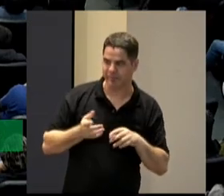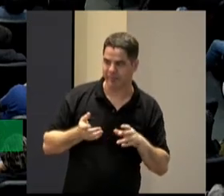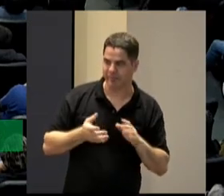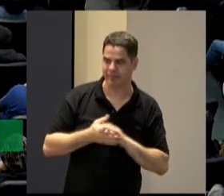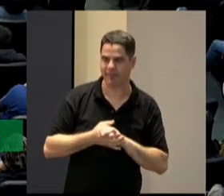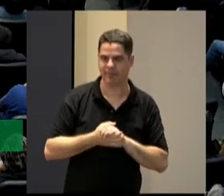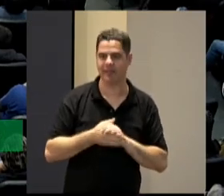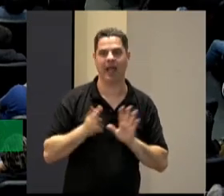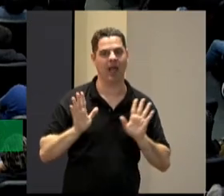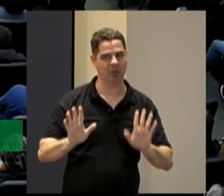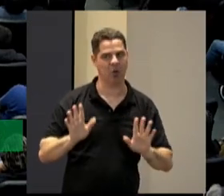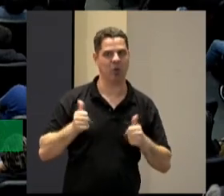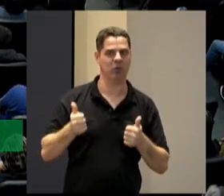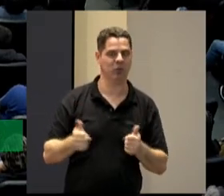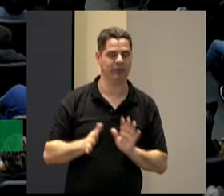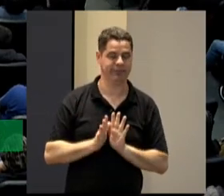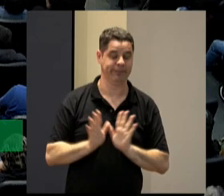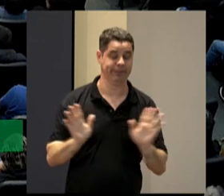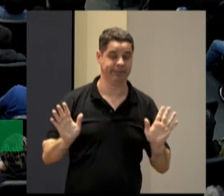Tá bom.